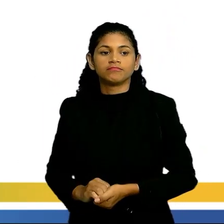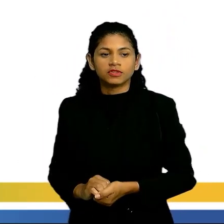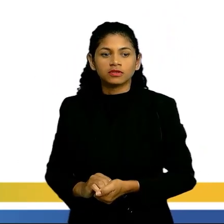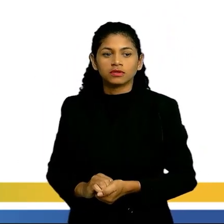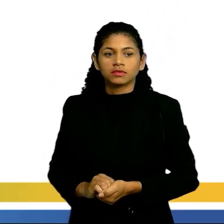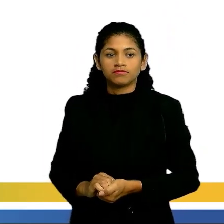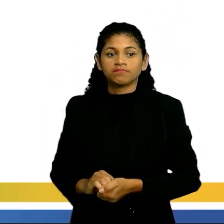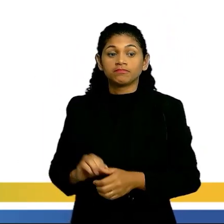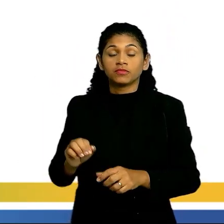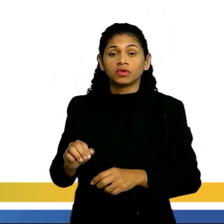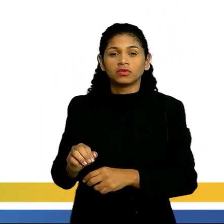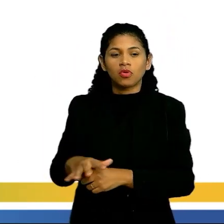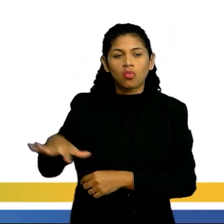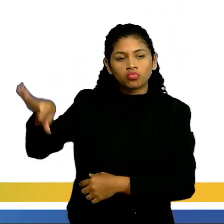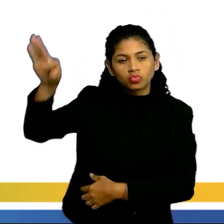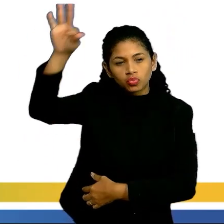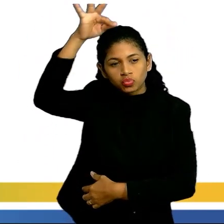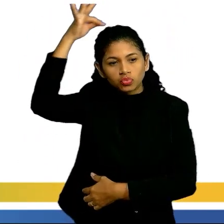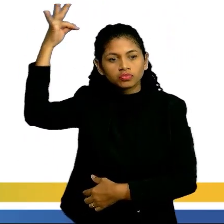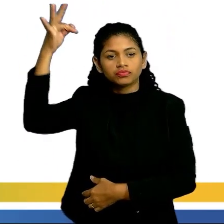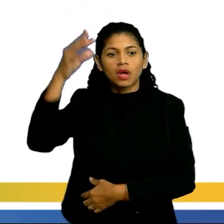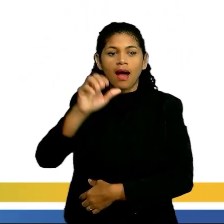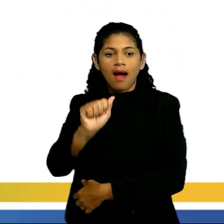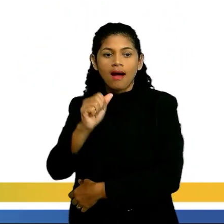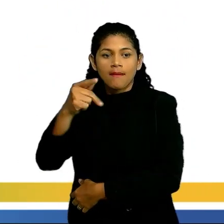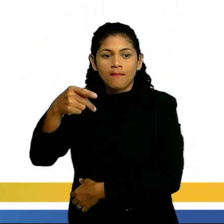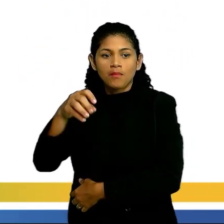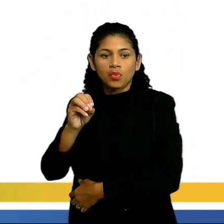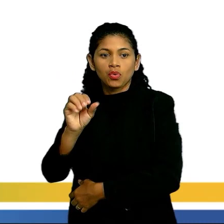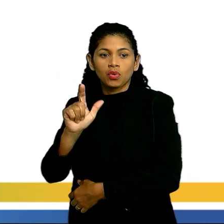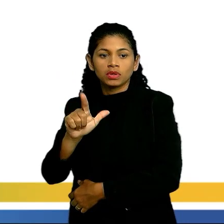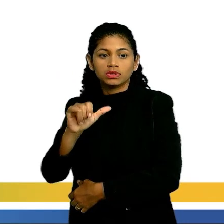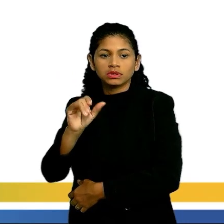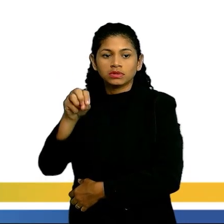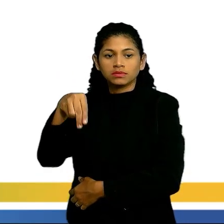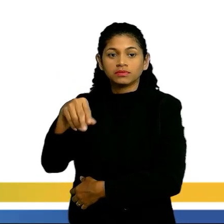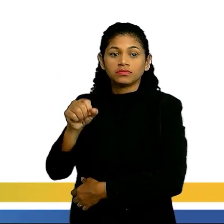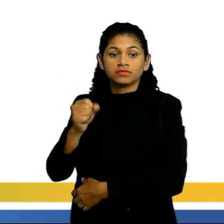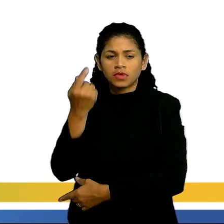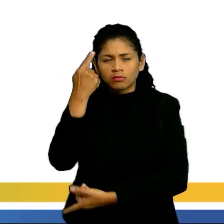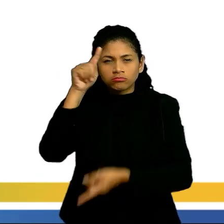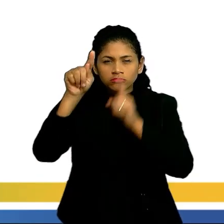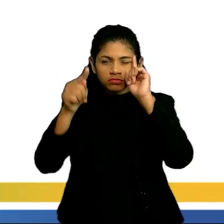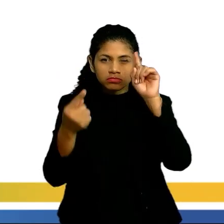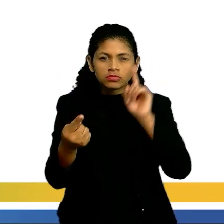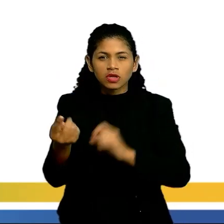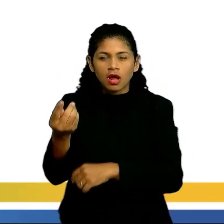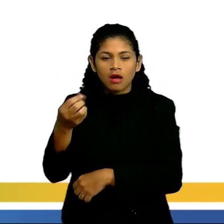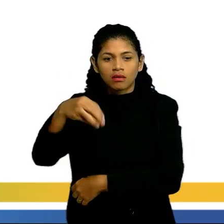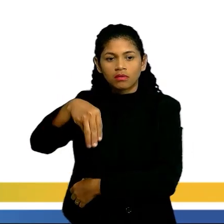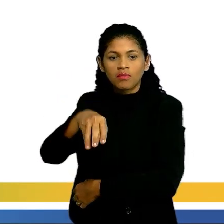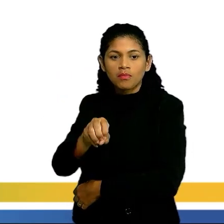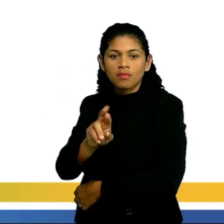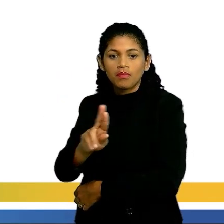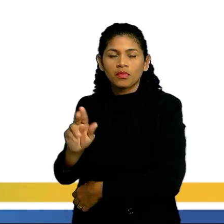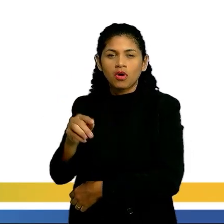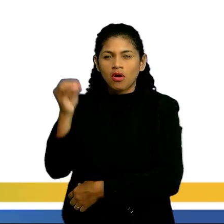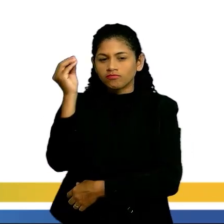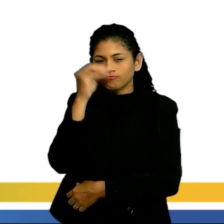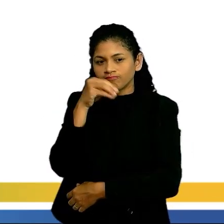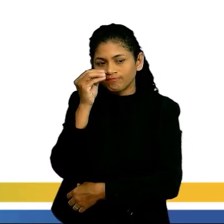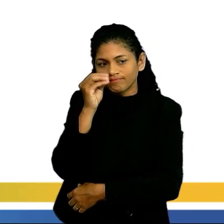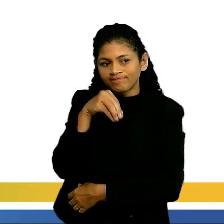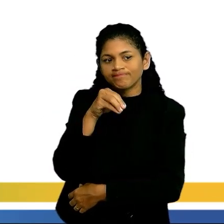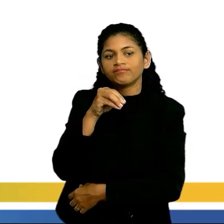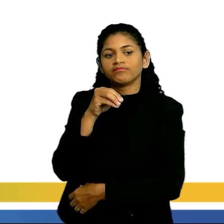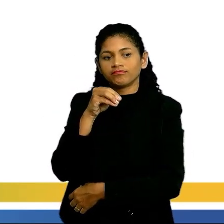moral de rebanho, a qual não suporta a vida e acaba criando valores por não aceitar a realidade como